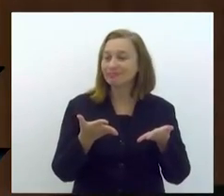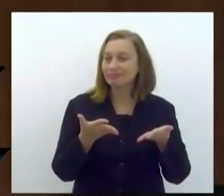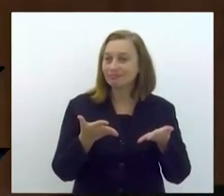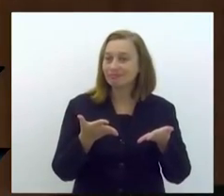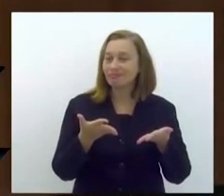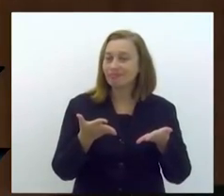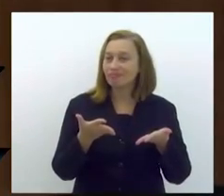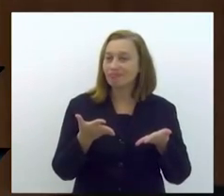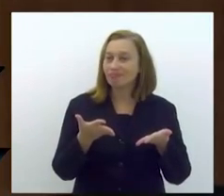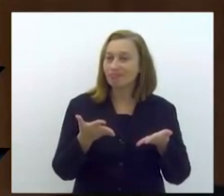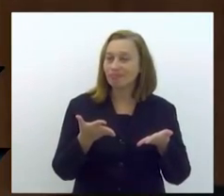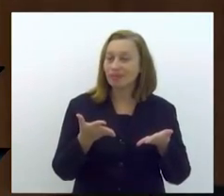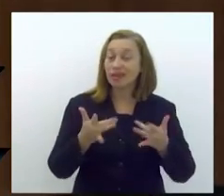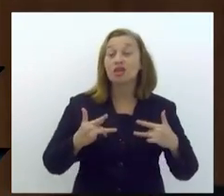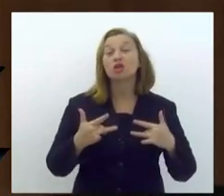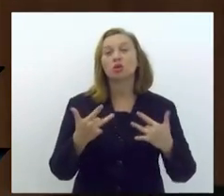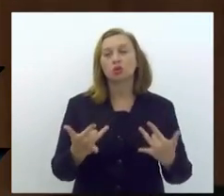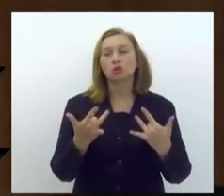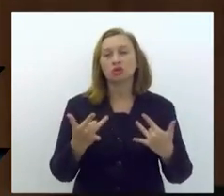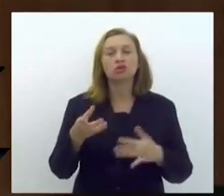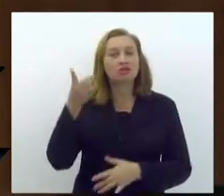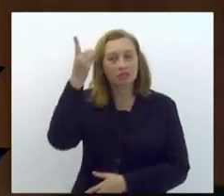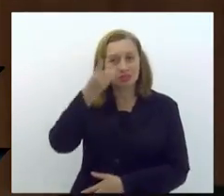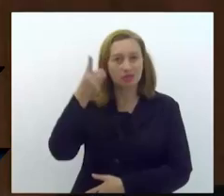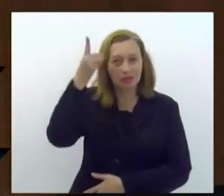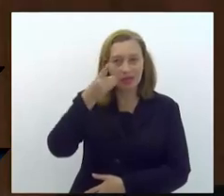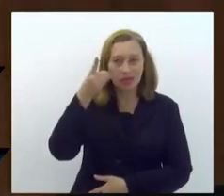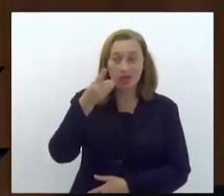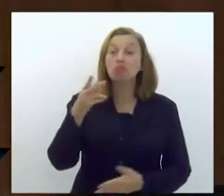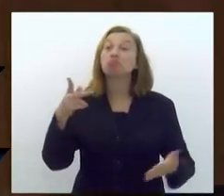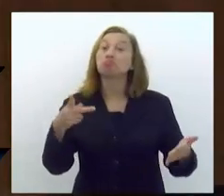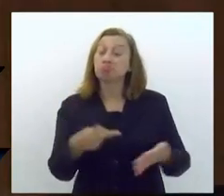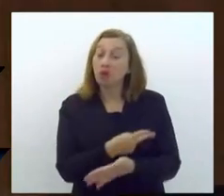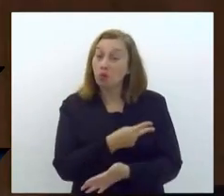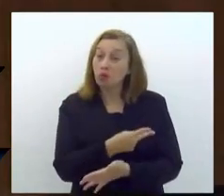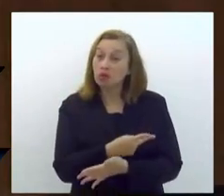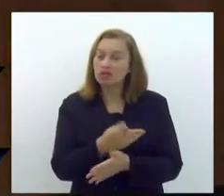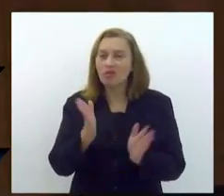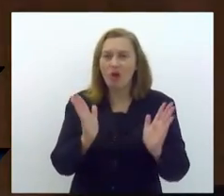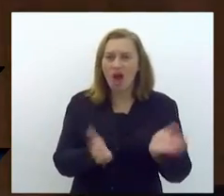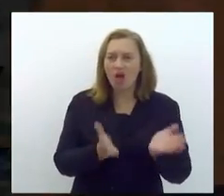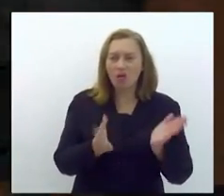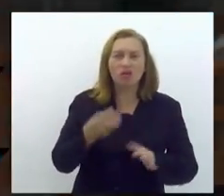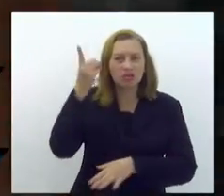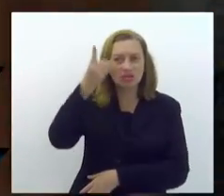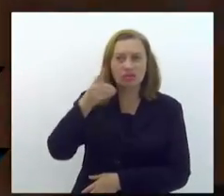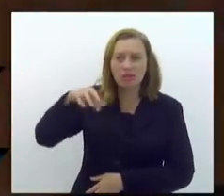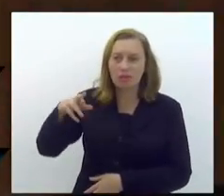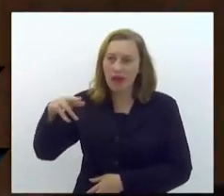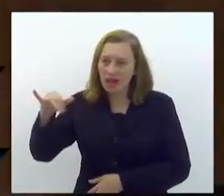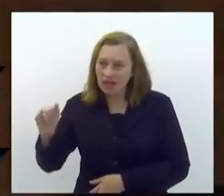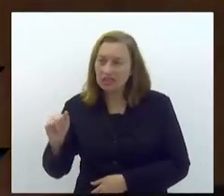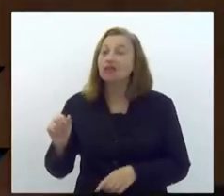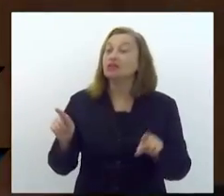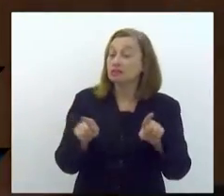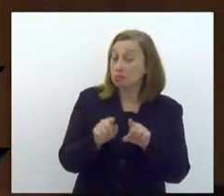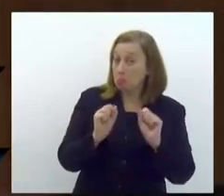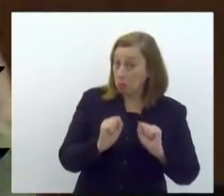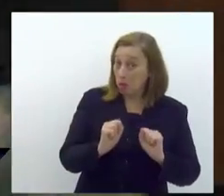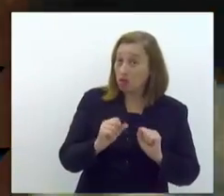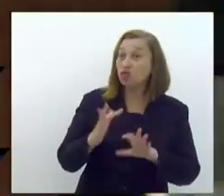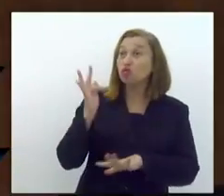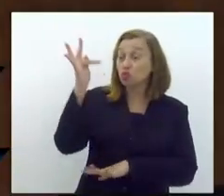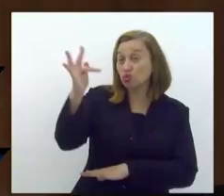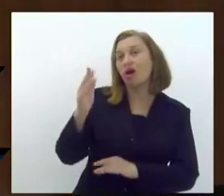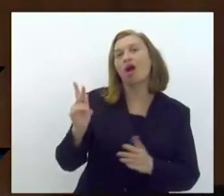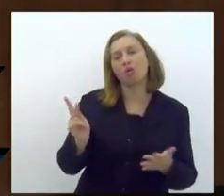traz solidariedade ao Deputado isso aconteceu agora com a deputada Marina poderá acontecer